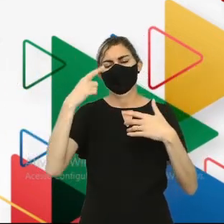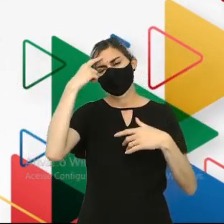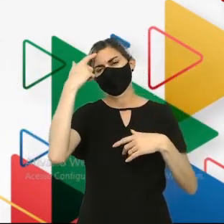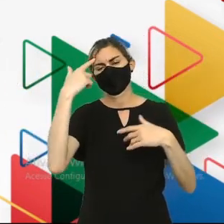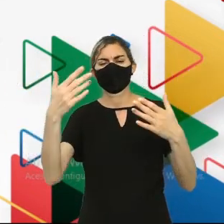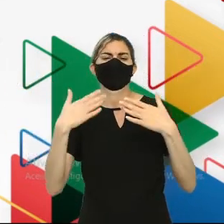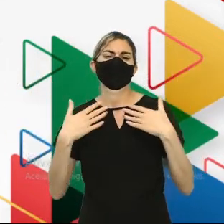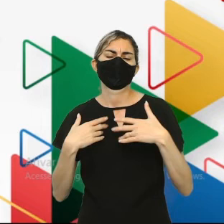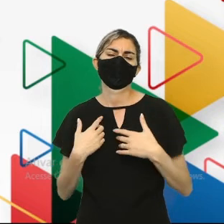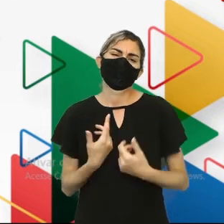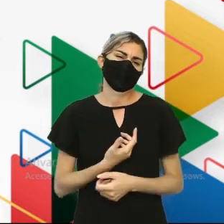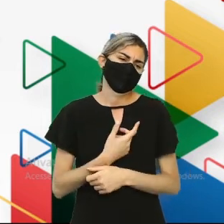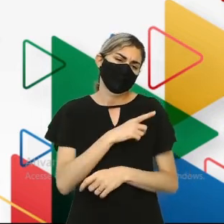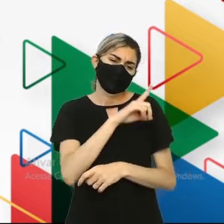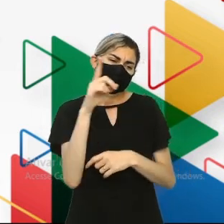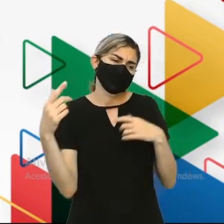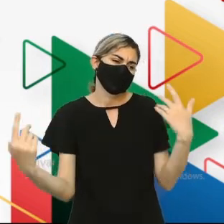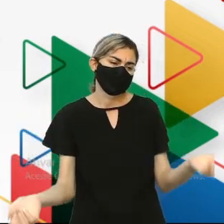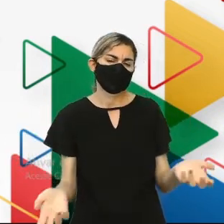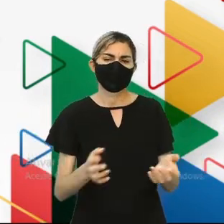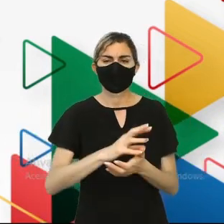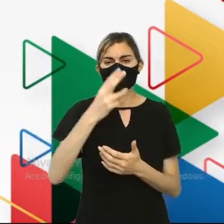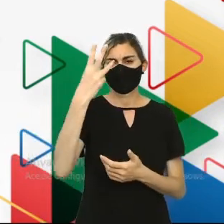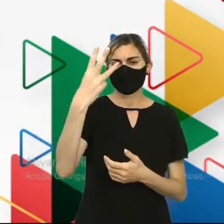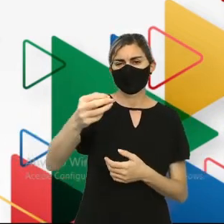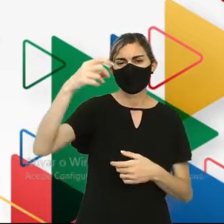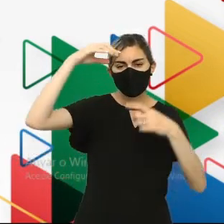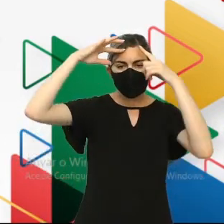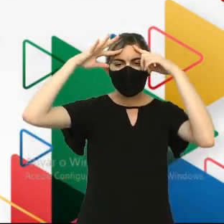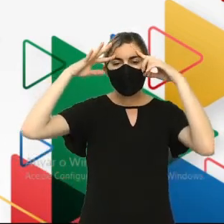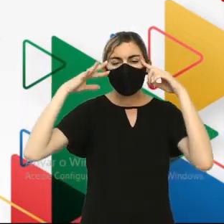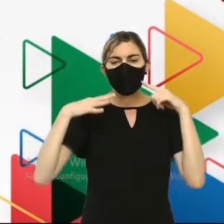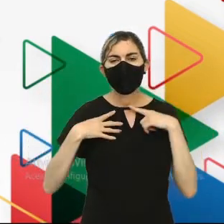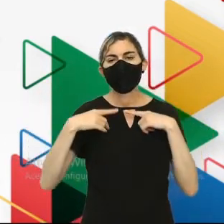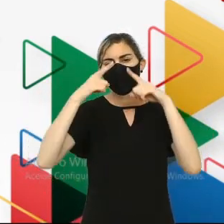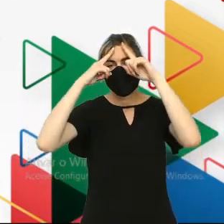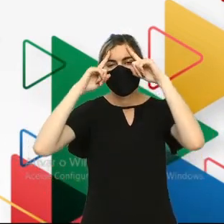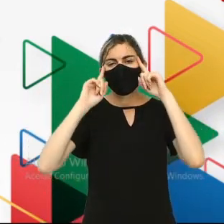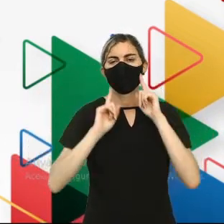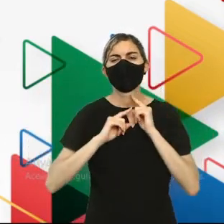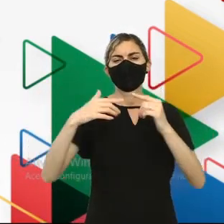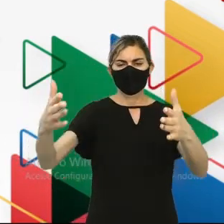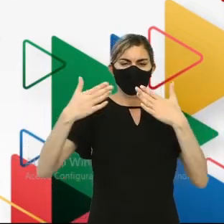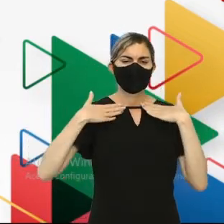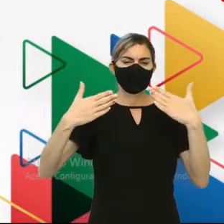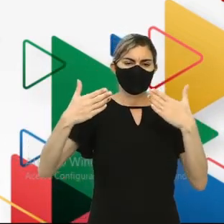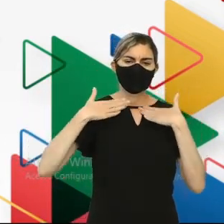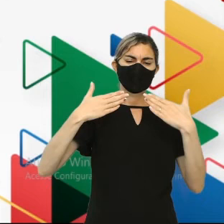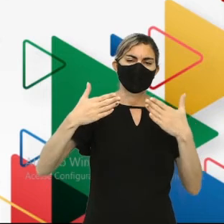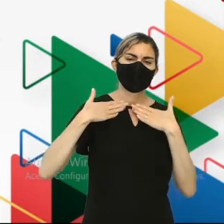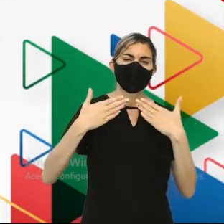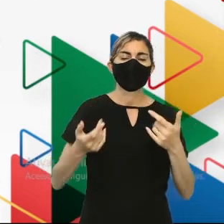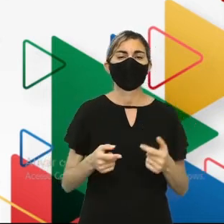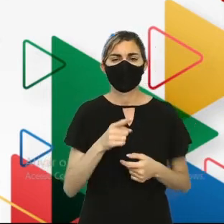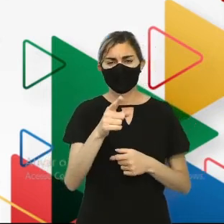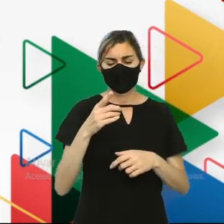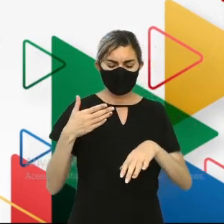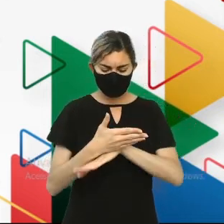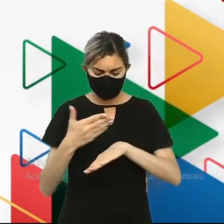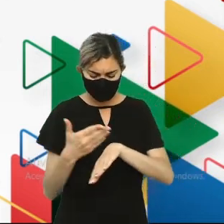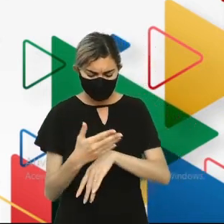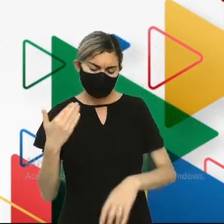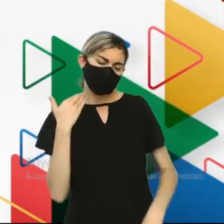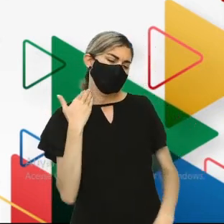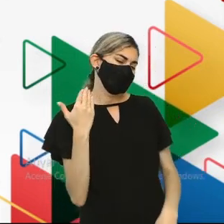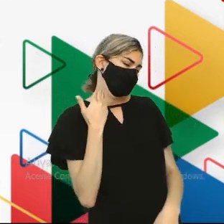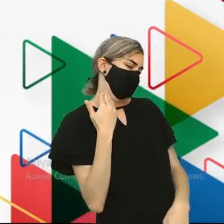calor assim, meu Deus, Belinha, de 30 graus na sombra. 30 graus na sombra. Aí tu entra no